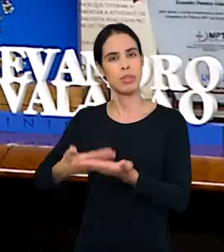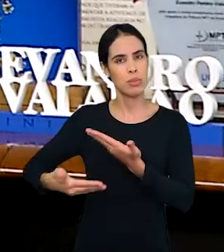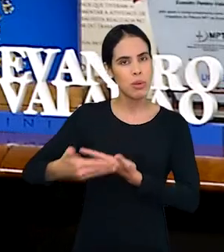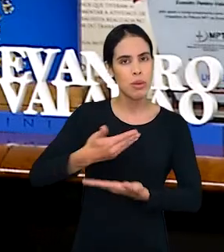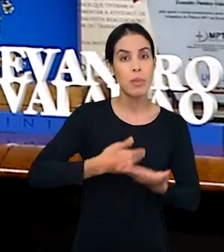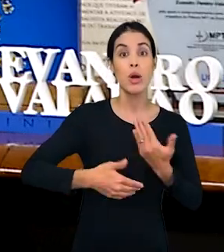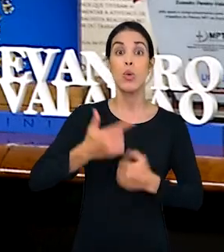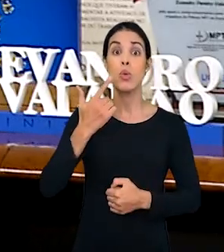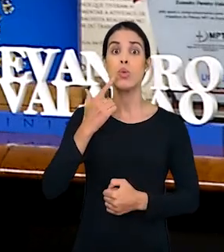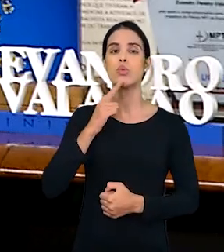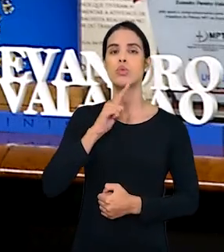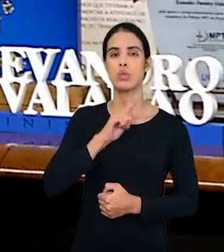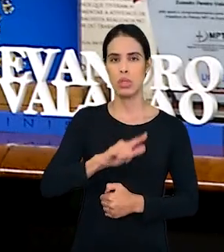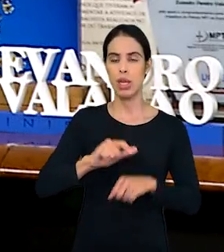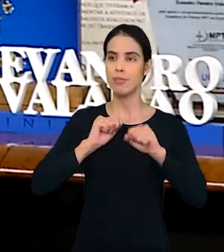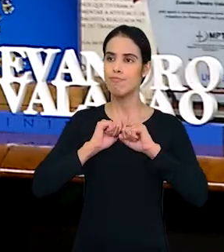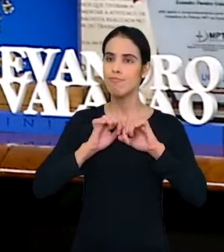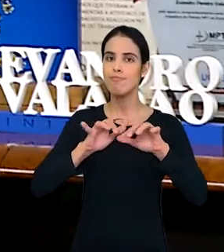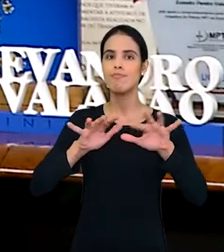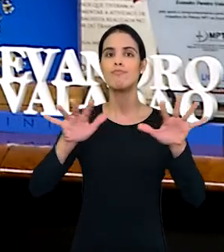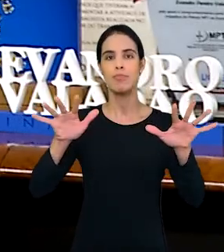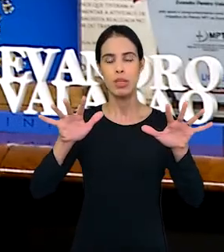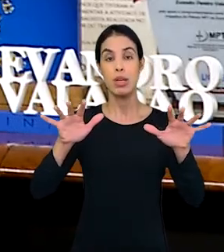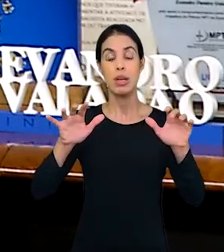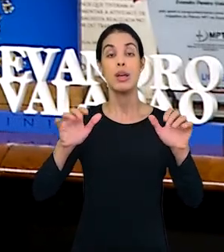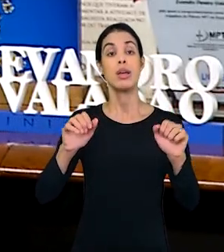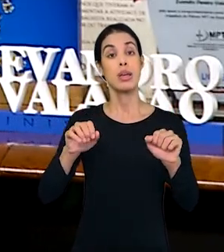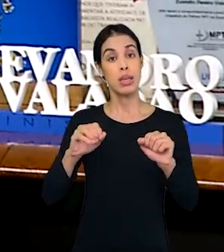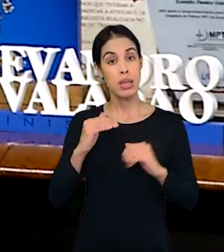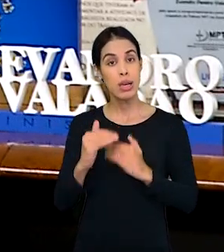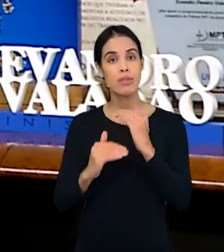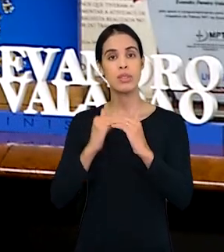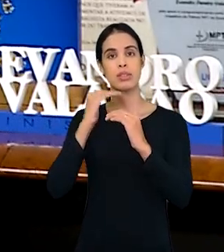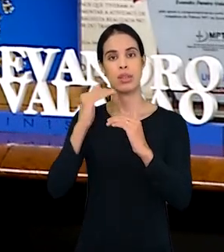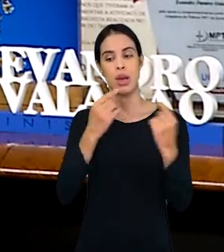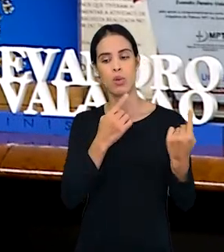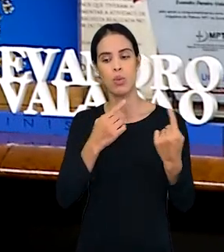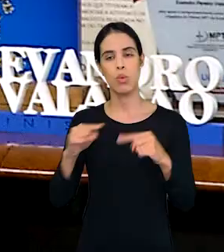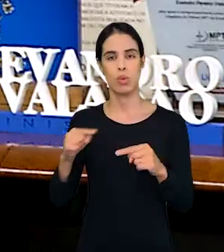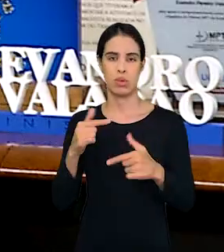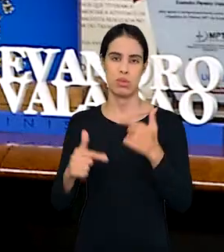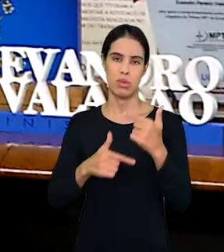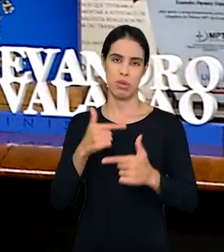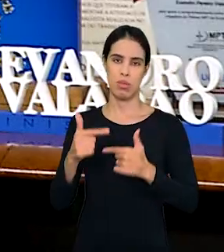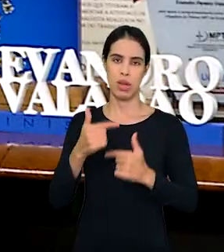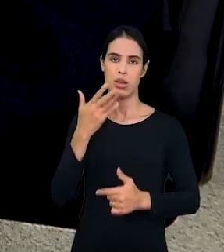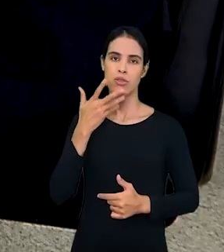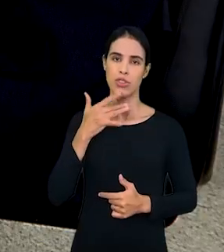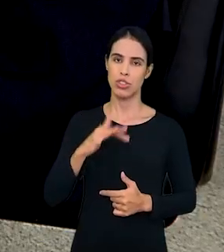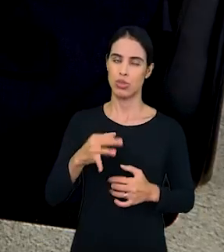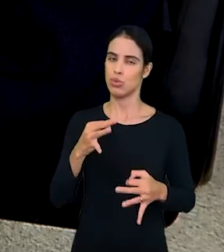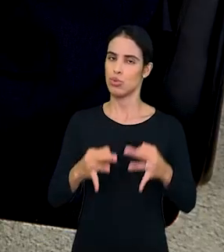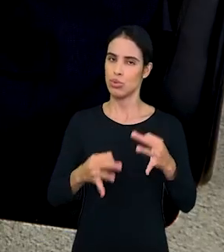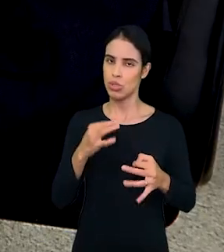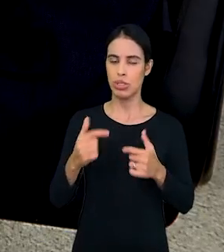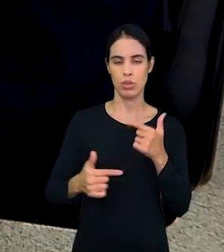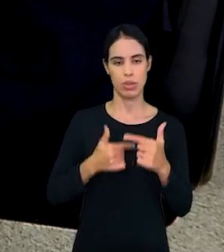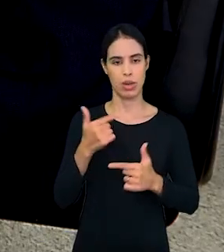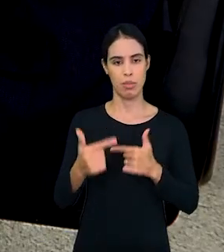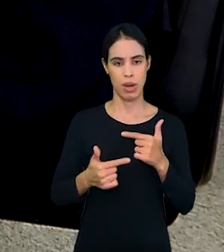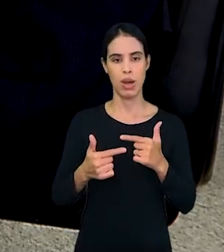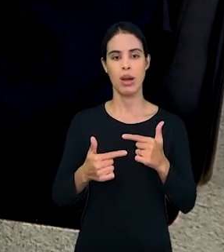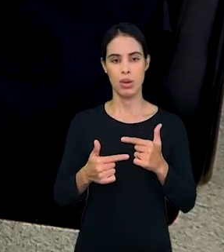sinergia, que certamente poderá contribuir e avançar no combate ao trabalho infantil. Então, a Justiça do Trabalho,